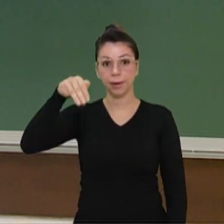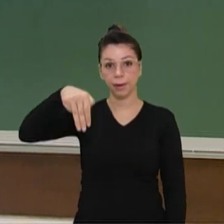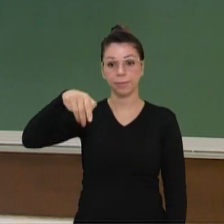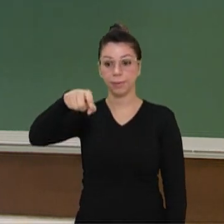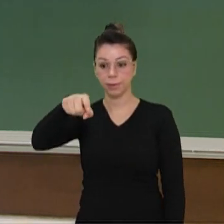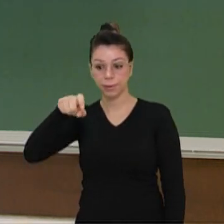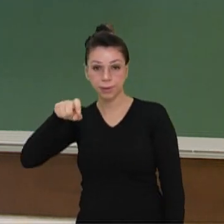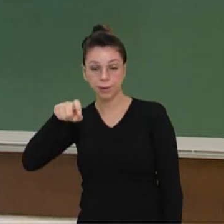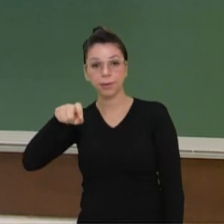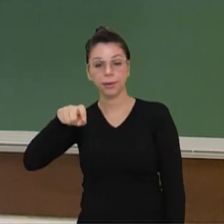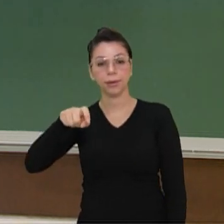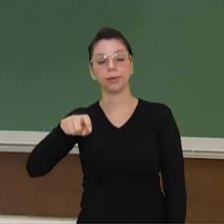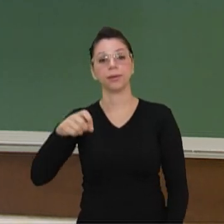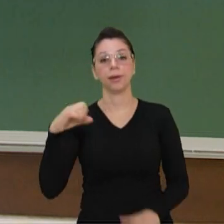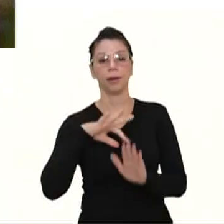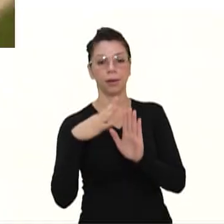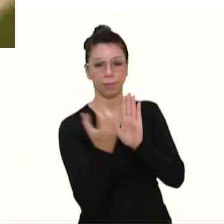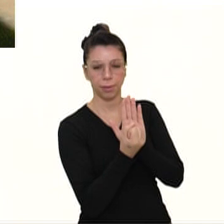bike de BMX.